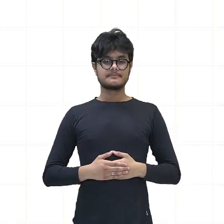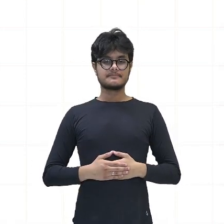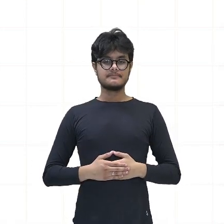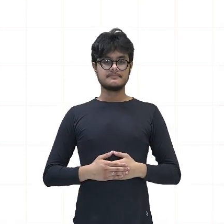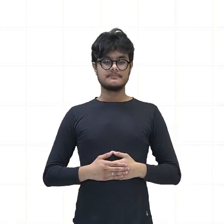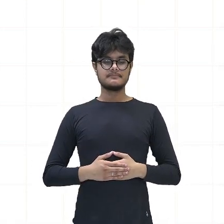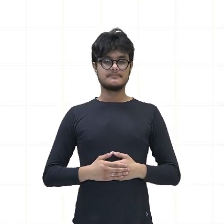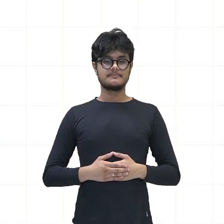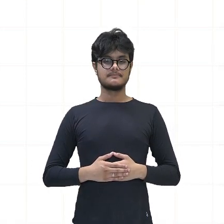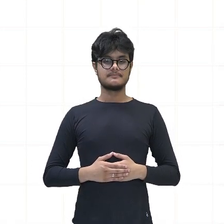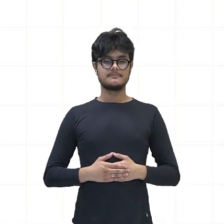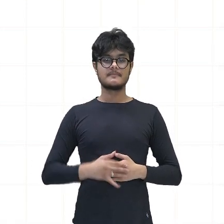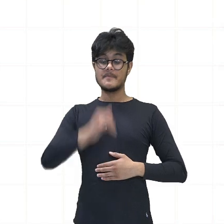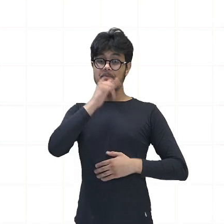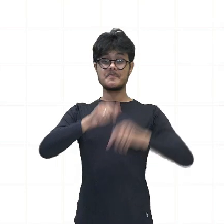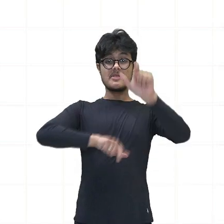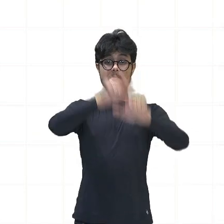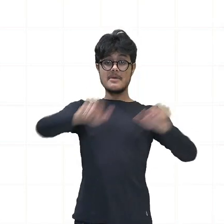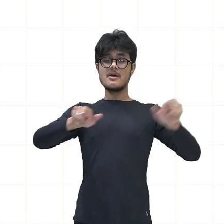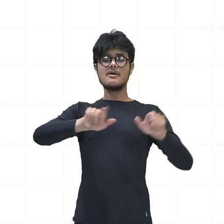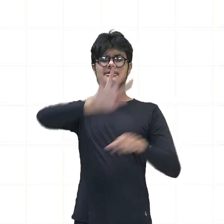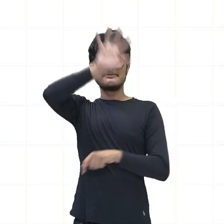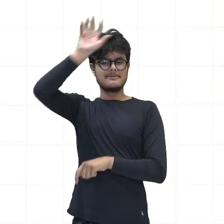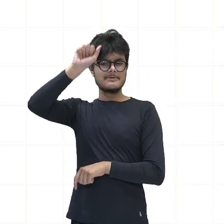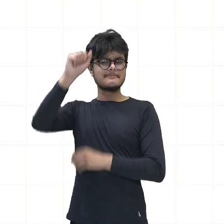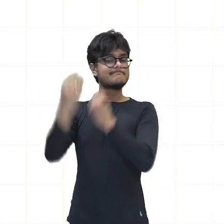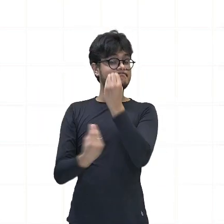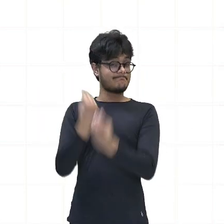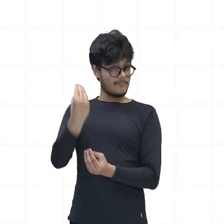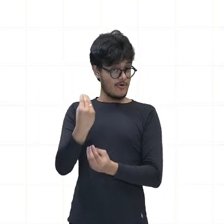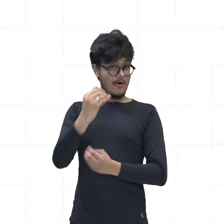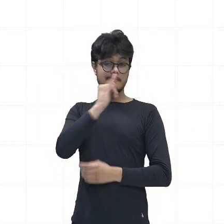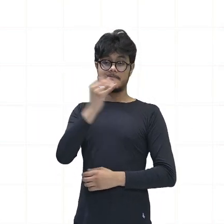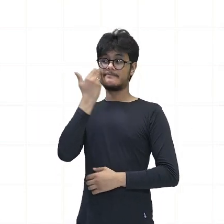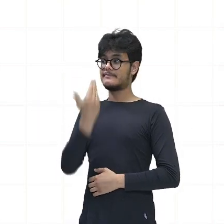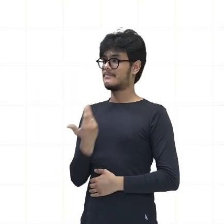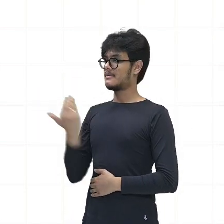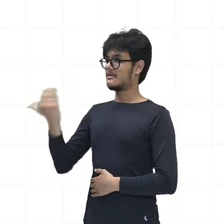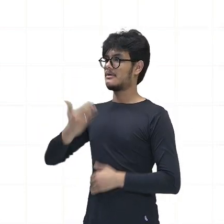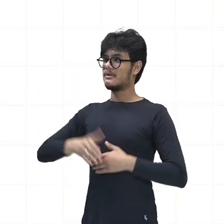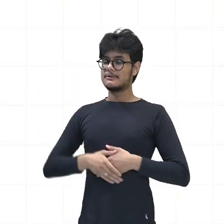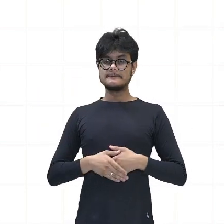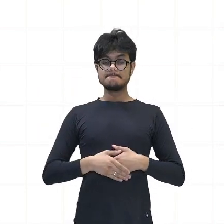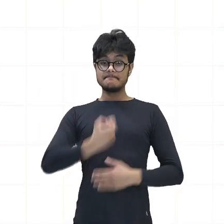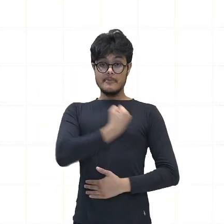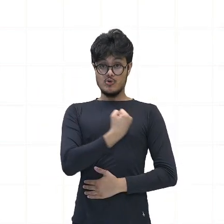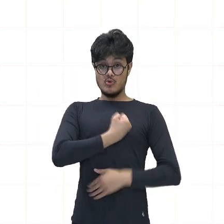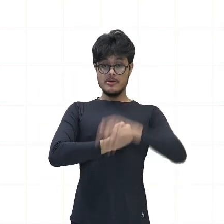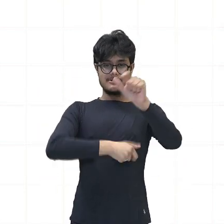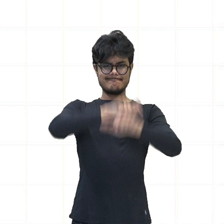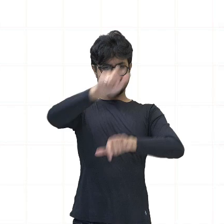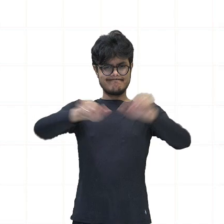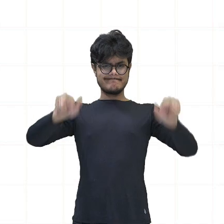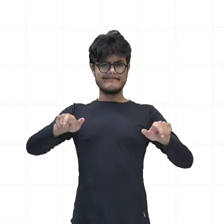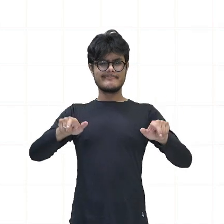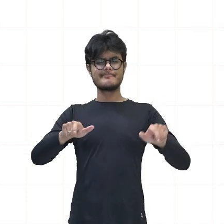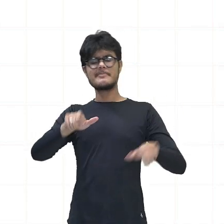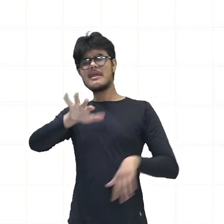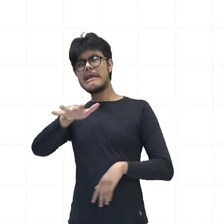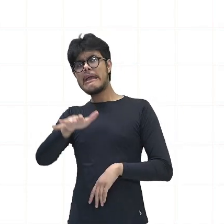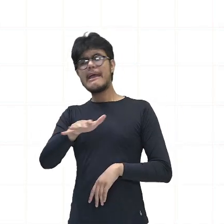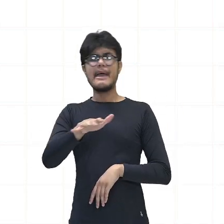a população do Amazonas, de acordo com o censo de 2022. O número de habitantes, de acordo com o